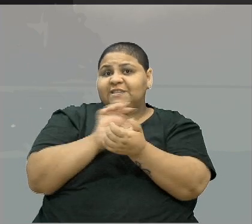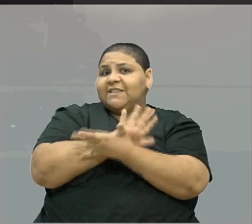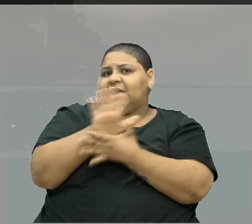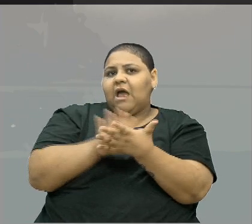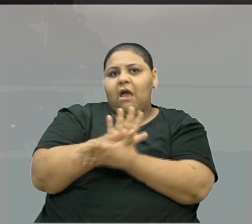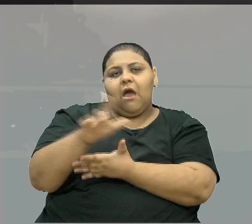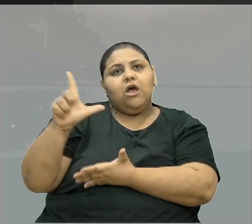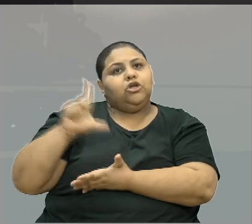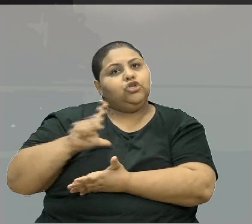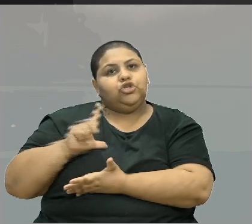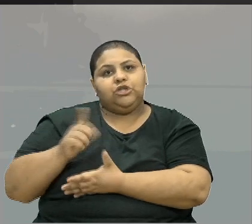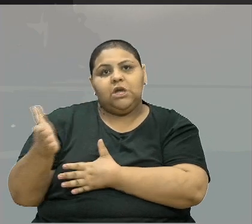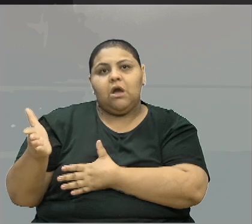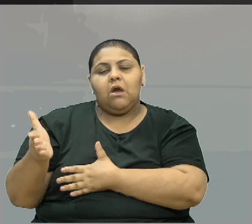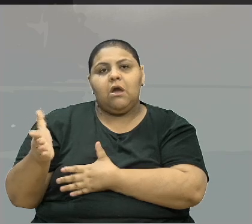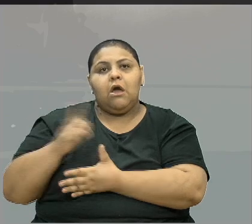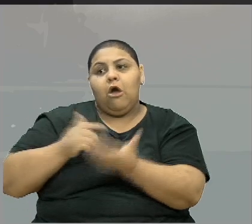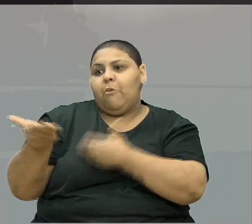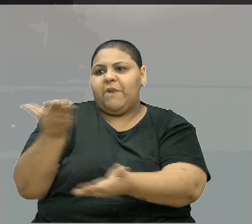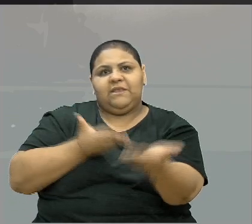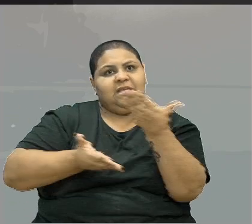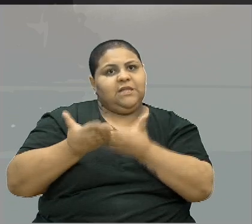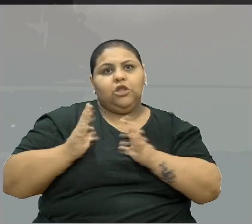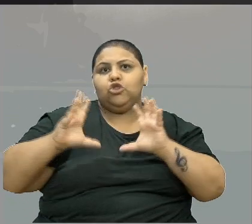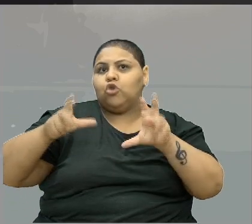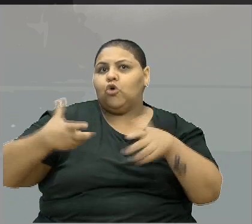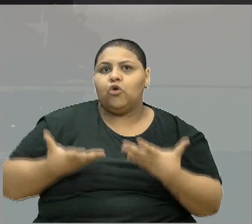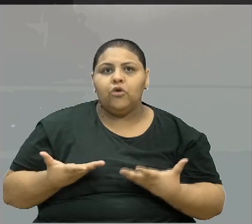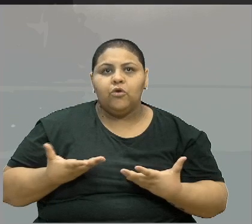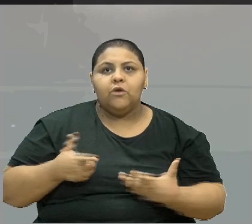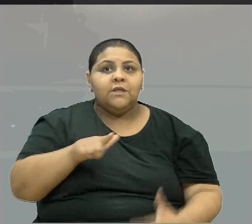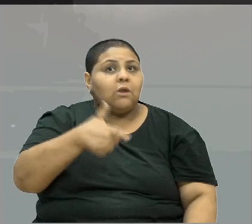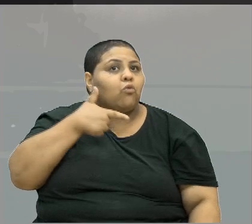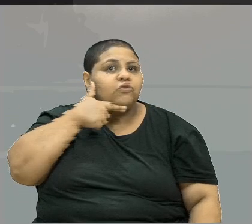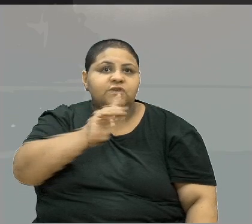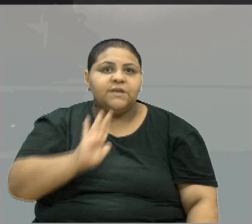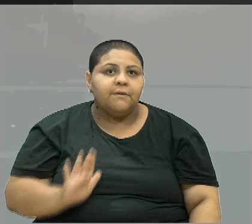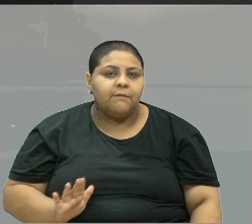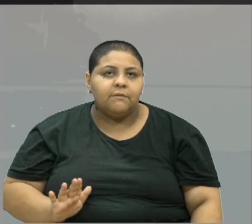os braços que tinha para poder atender todo mundo. E não conseguia.